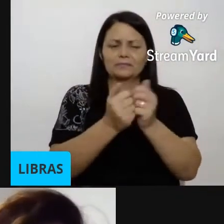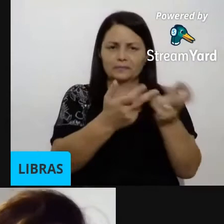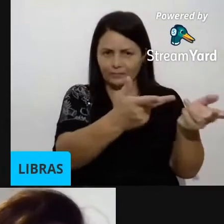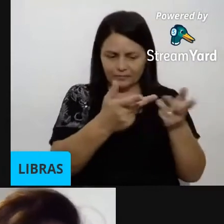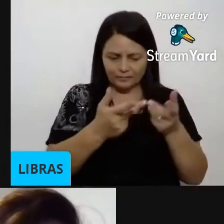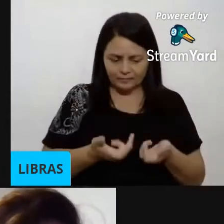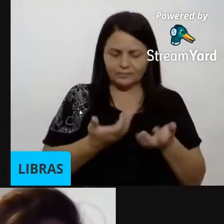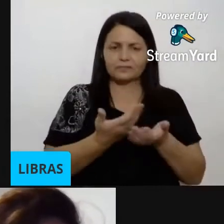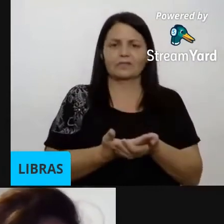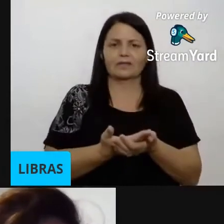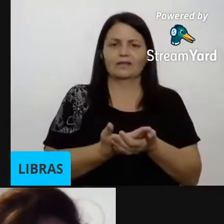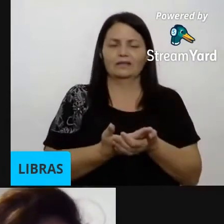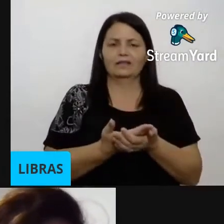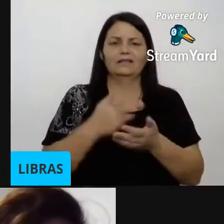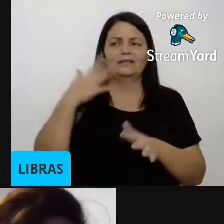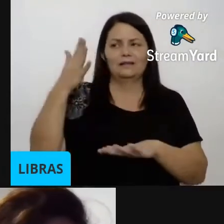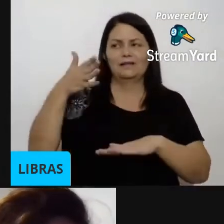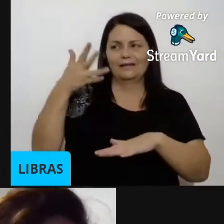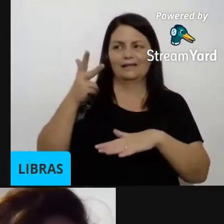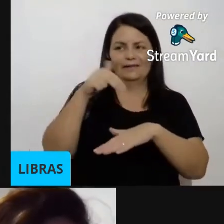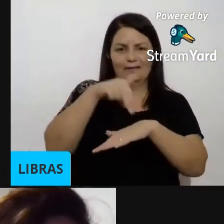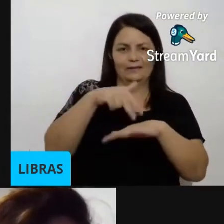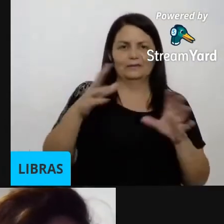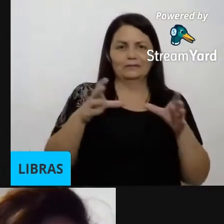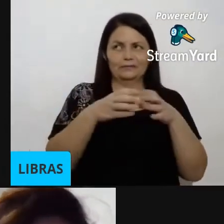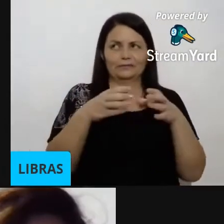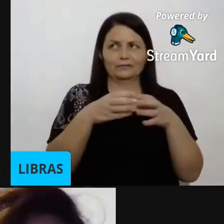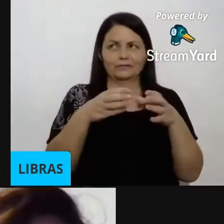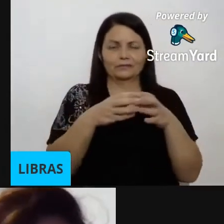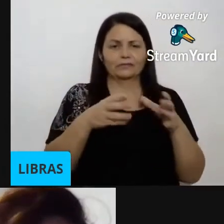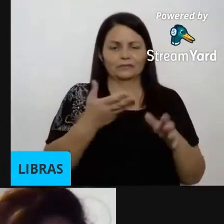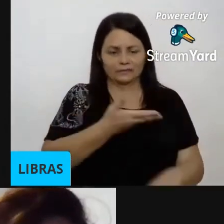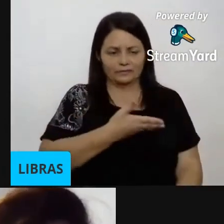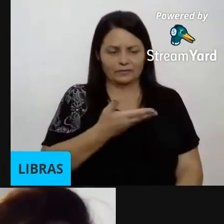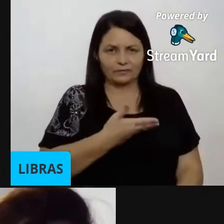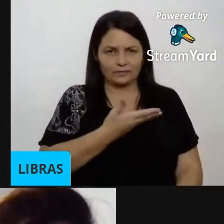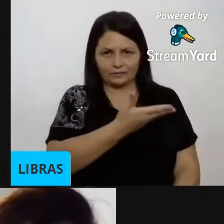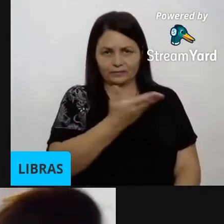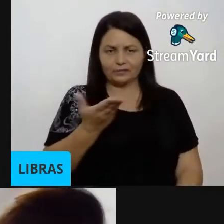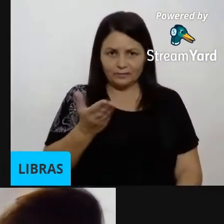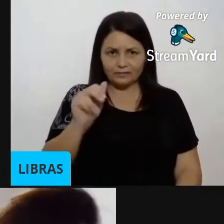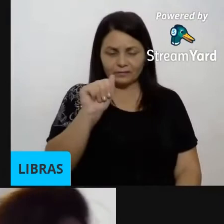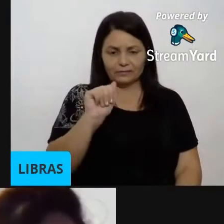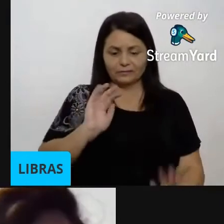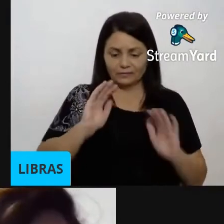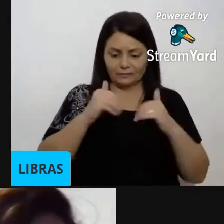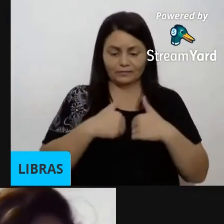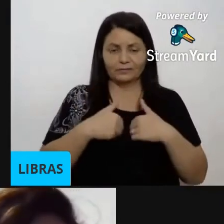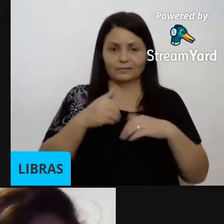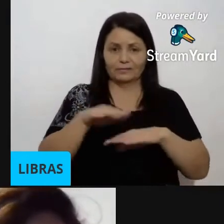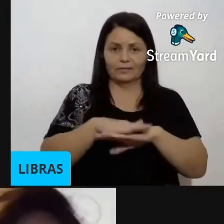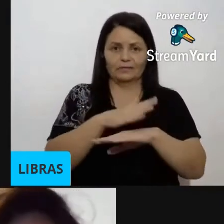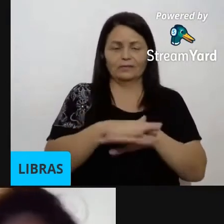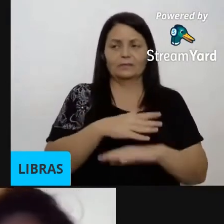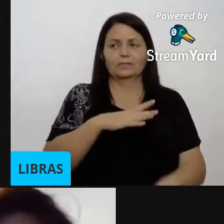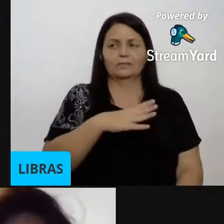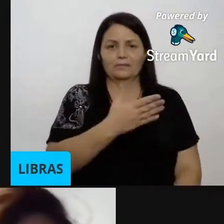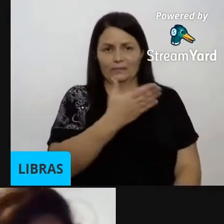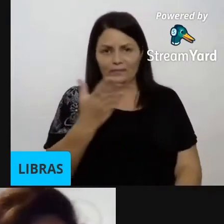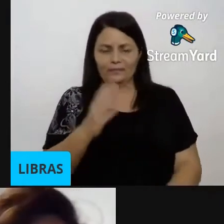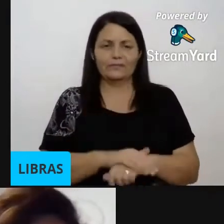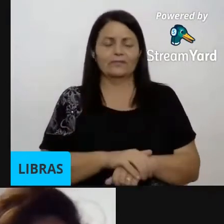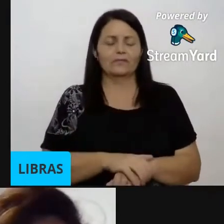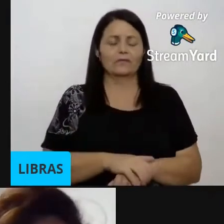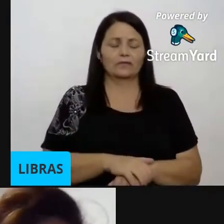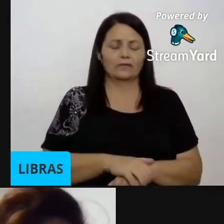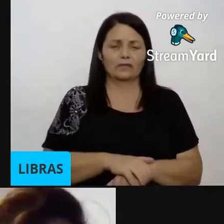trazê-lo para uma palestra aqui no nosso grupo de amigos dos autistas de Amparo. Então, eu também queria agradecer, eu